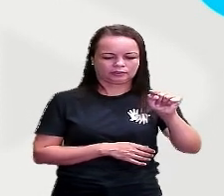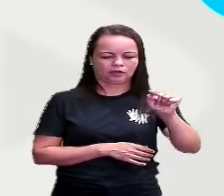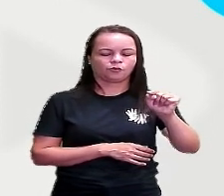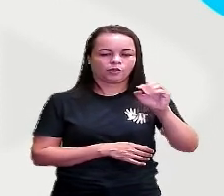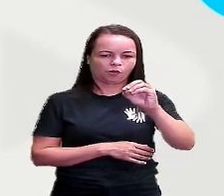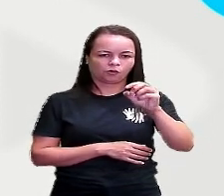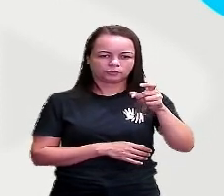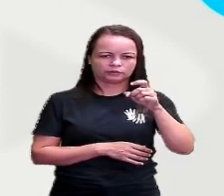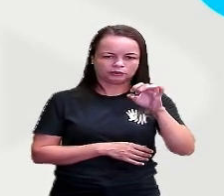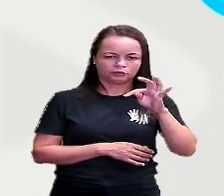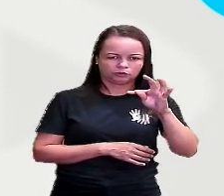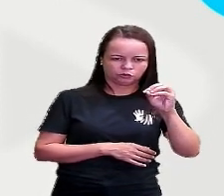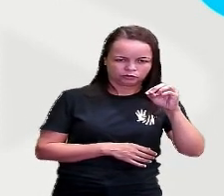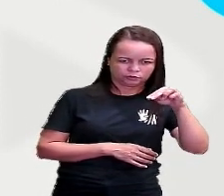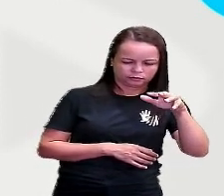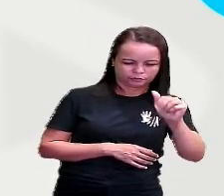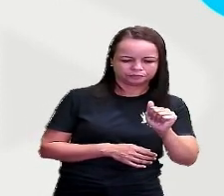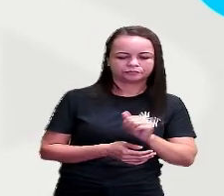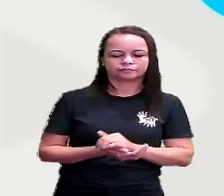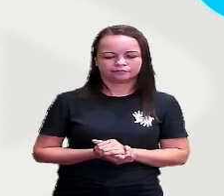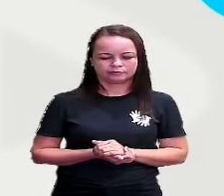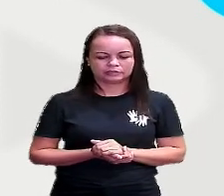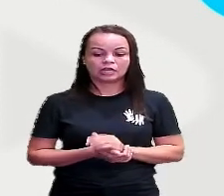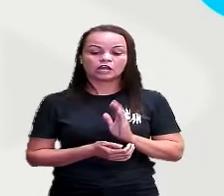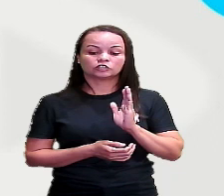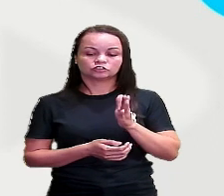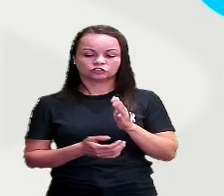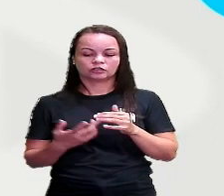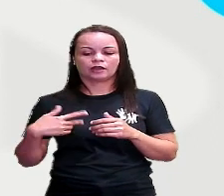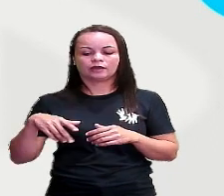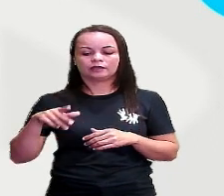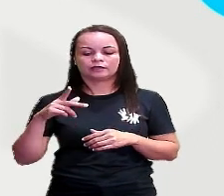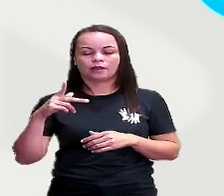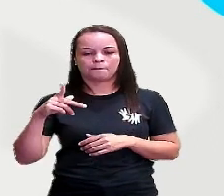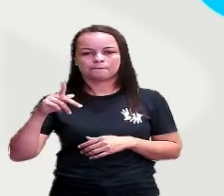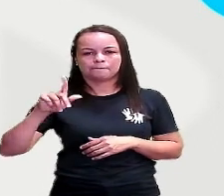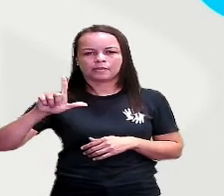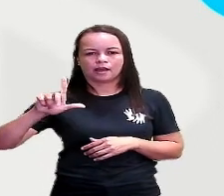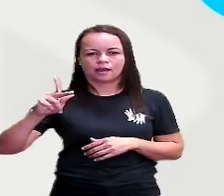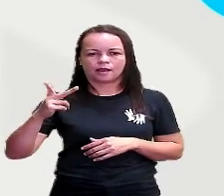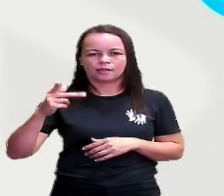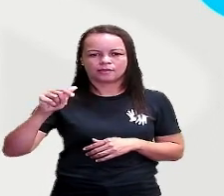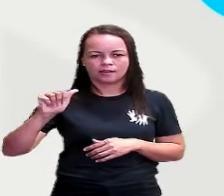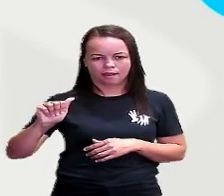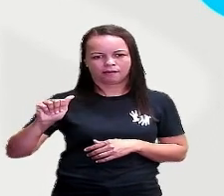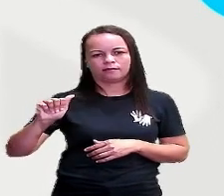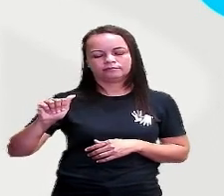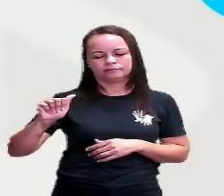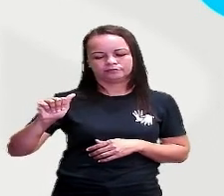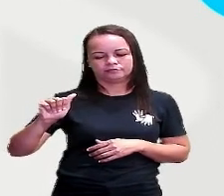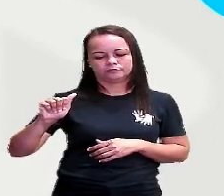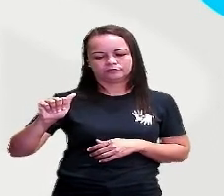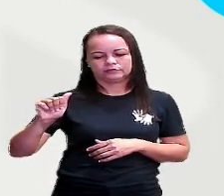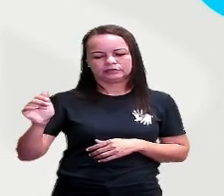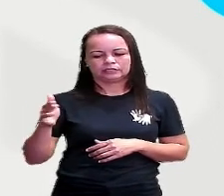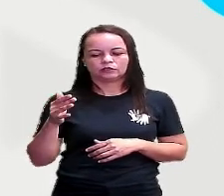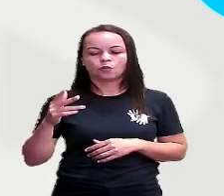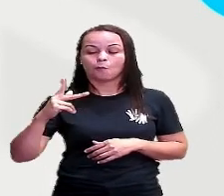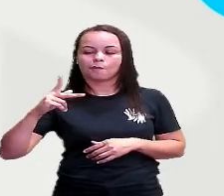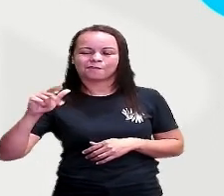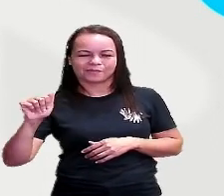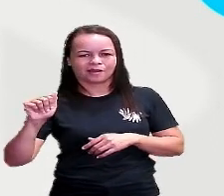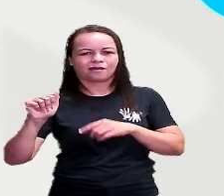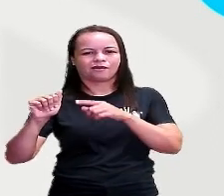gente acentua, de acordo com a regra. Já a paroxítona terminada em palha, ó, palha, a tônica é o